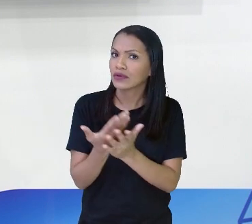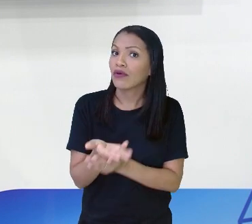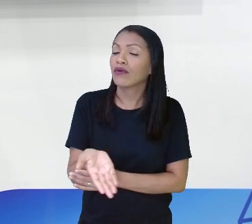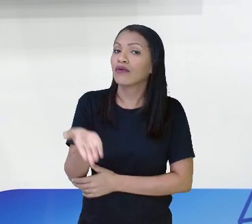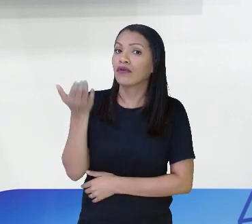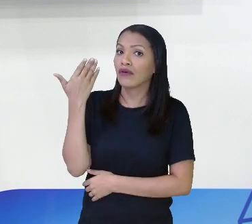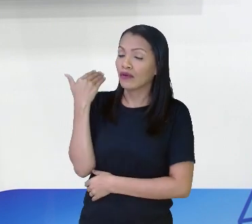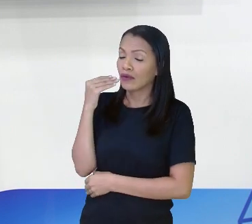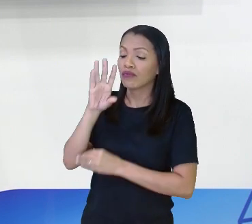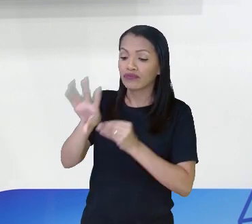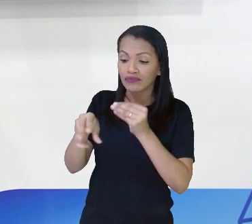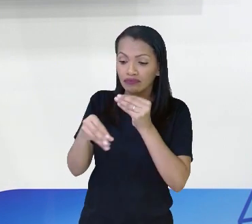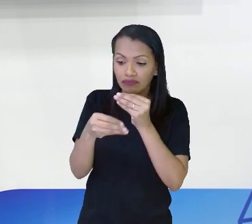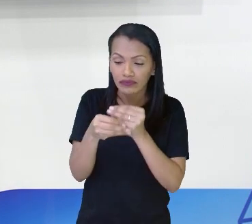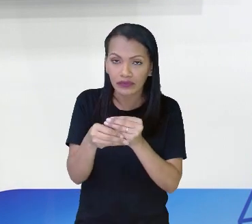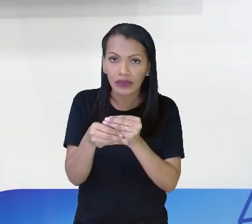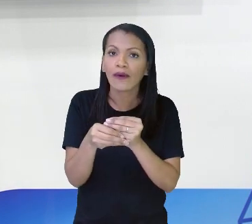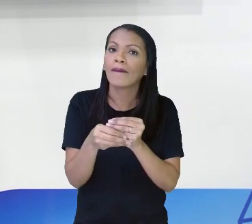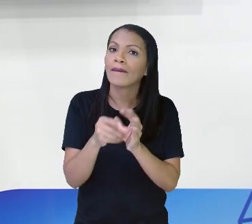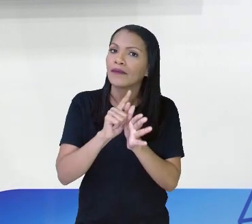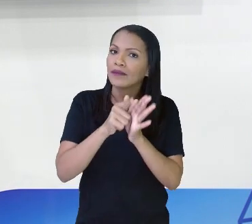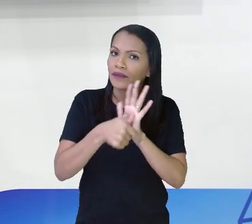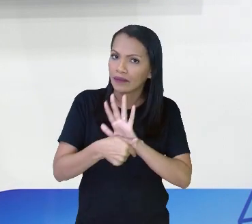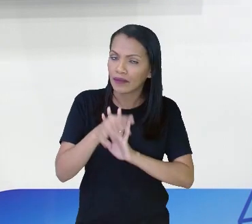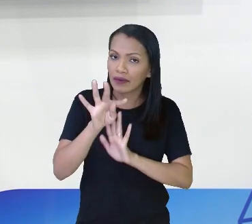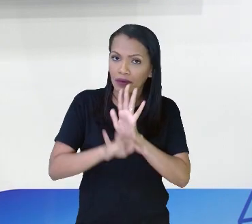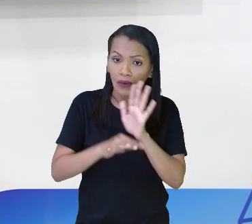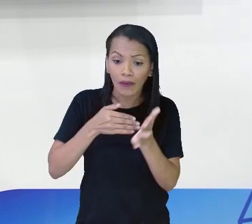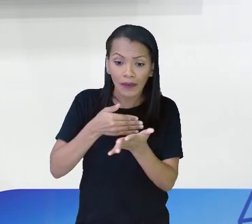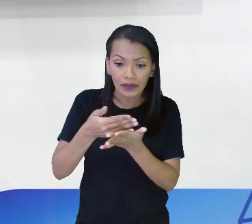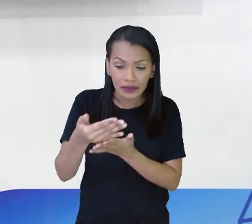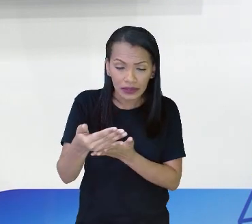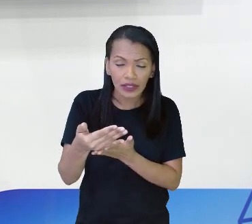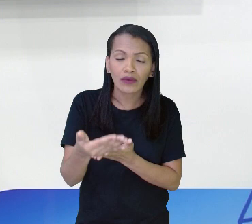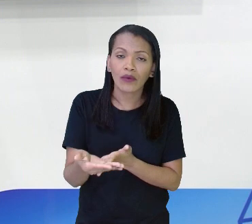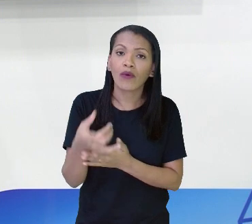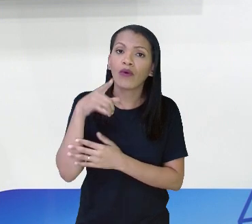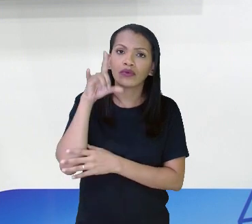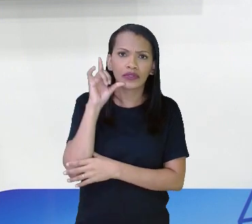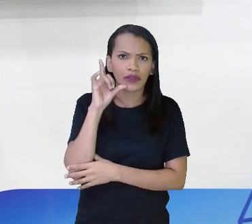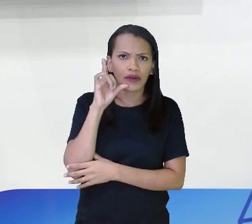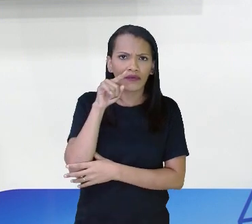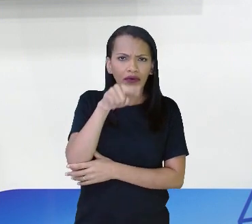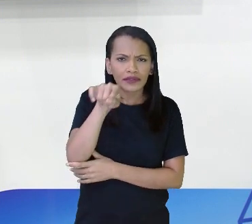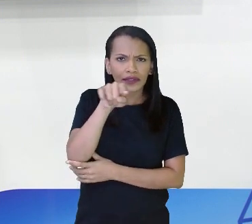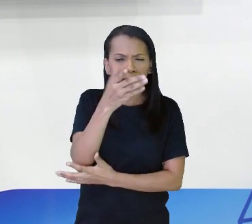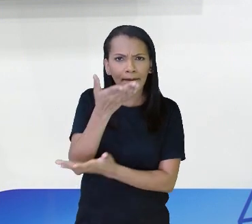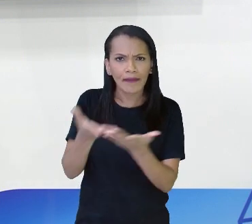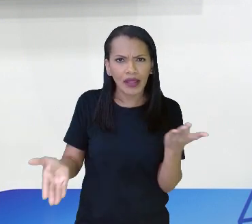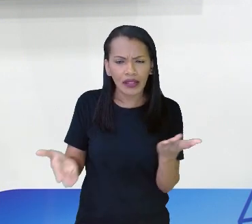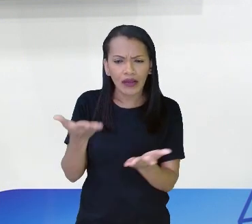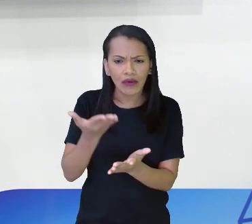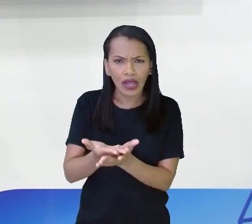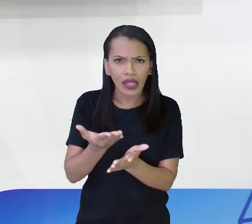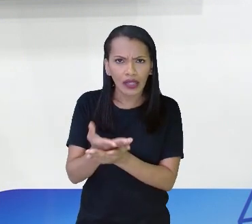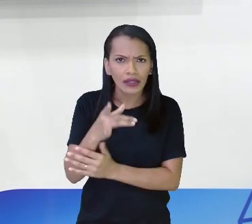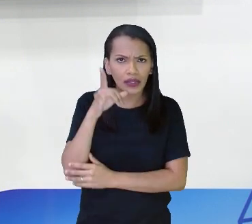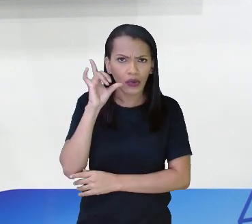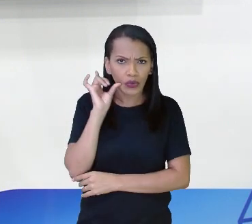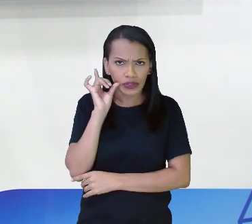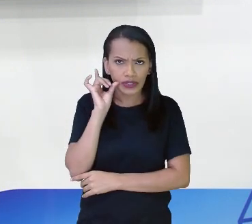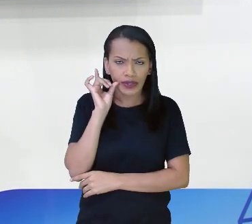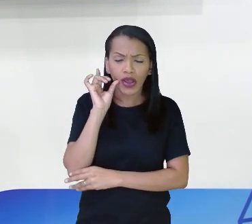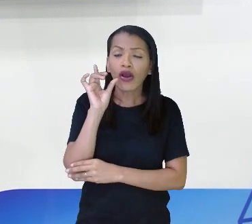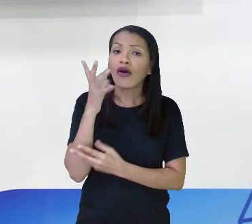para acrescentar o que começamos ontem, mas você perdeu a aula de ontem? Não se preocupa. Vamos dar uma revisada